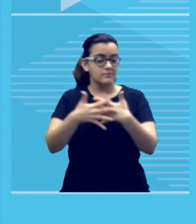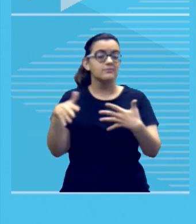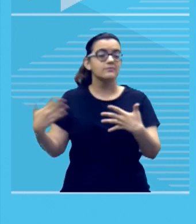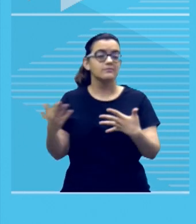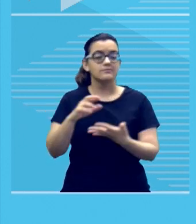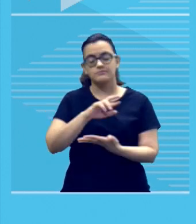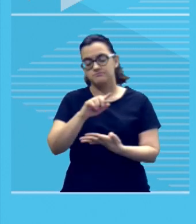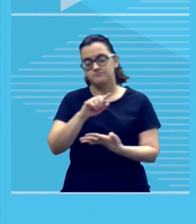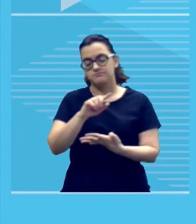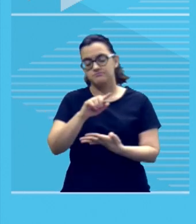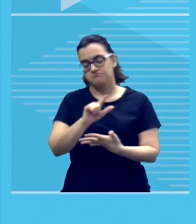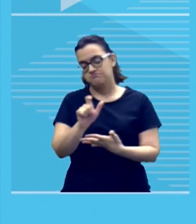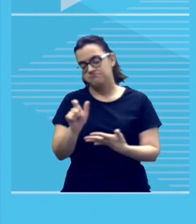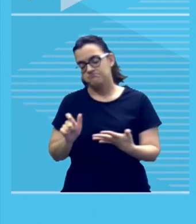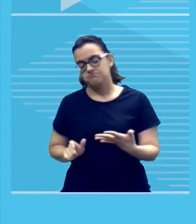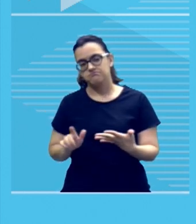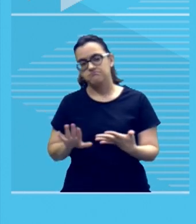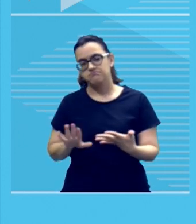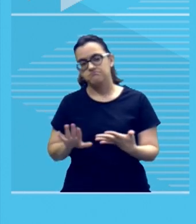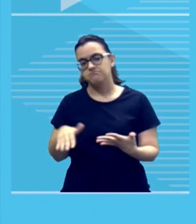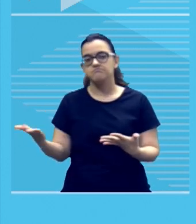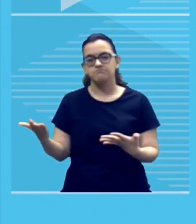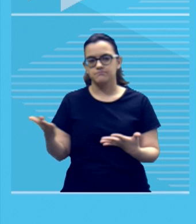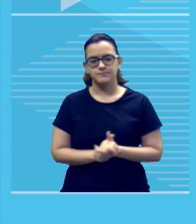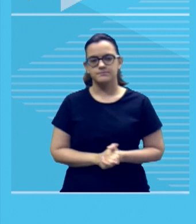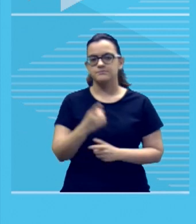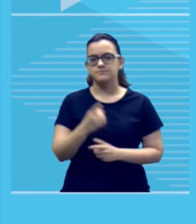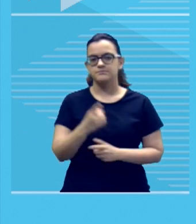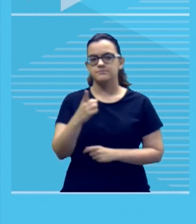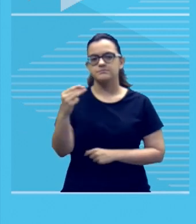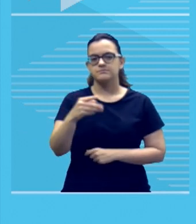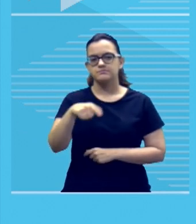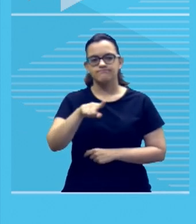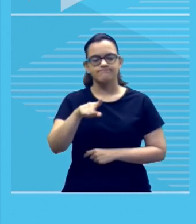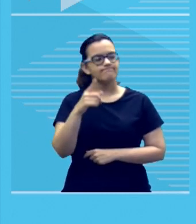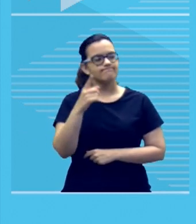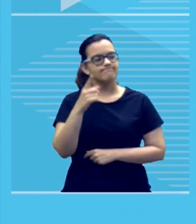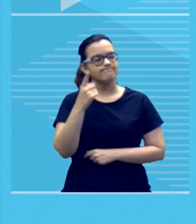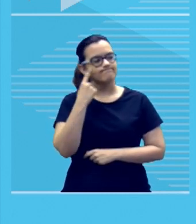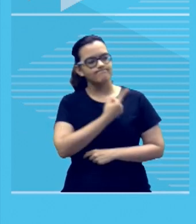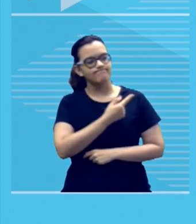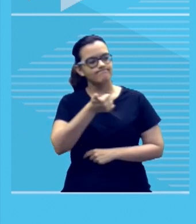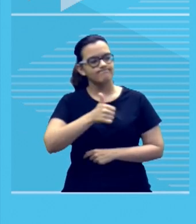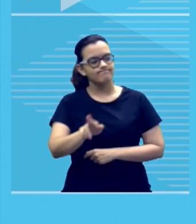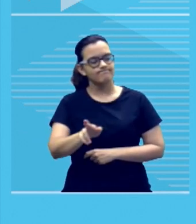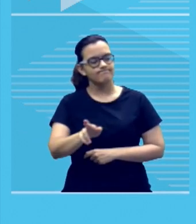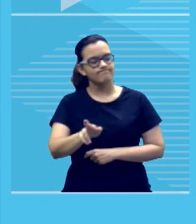compostos dois compostos Vamos colocar aí um minutinho na tela por favor